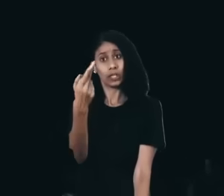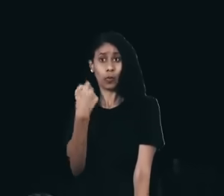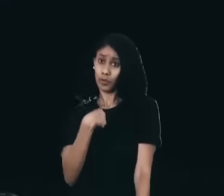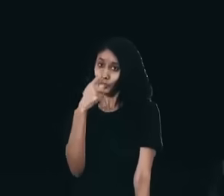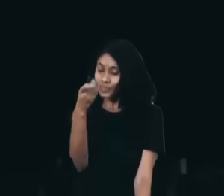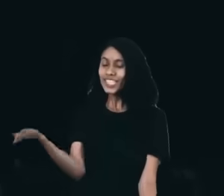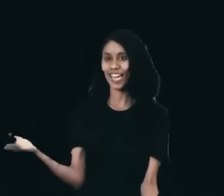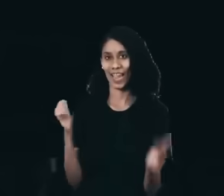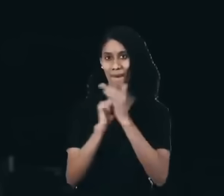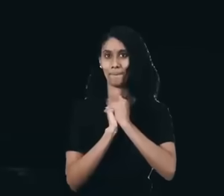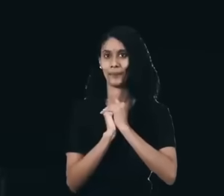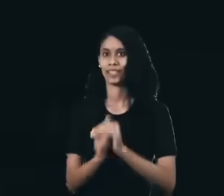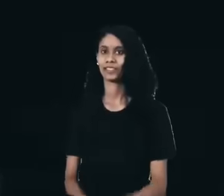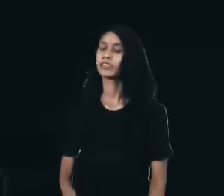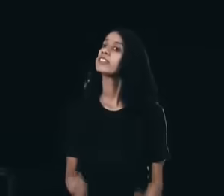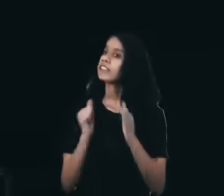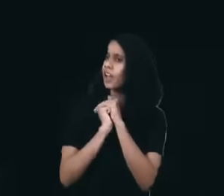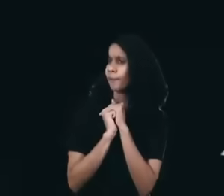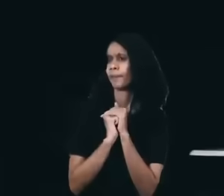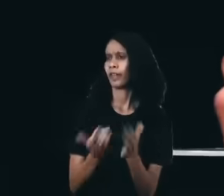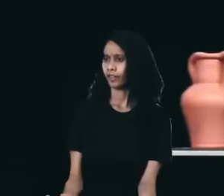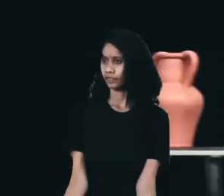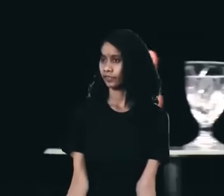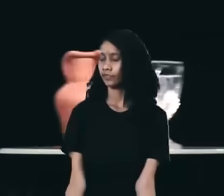Amém? Amém? Amém?